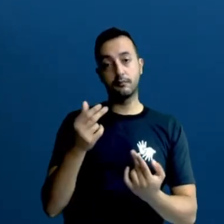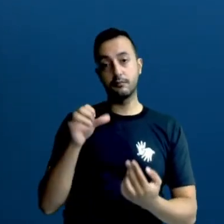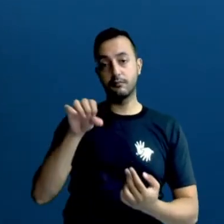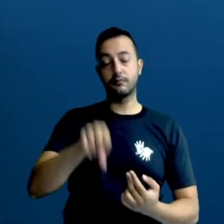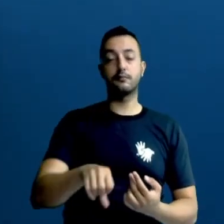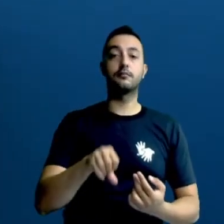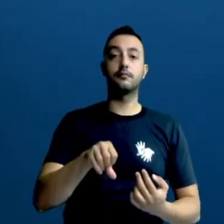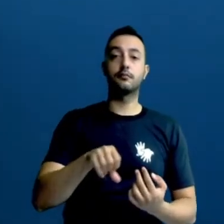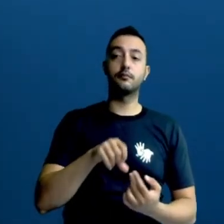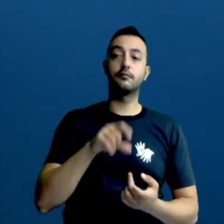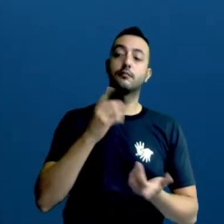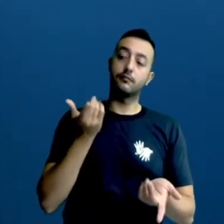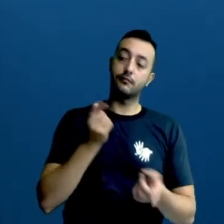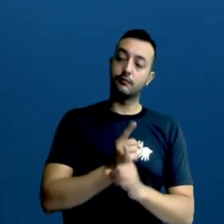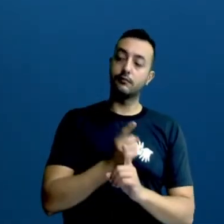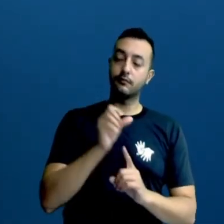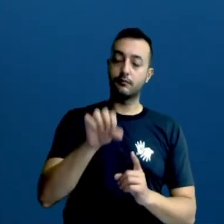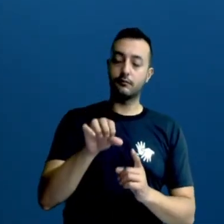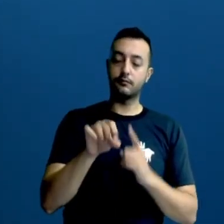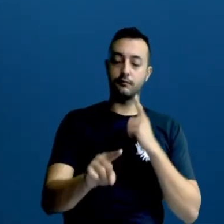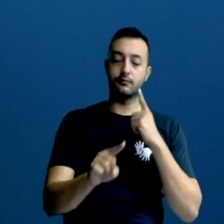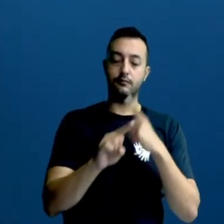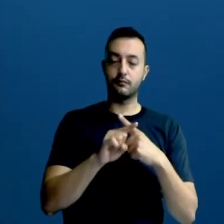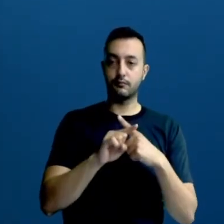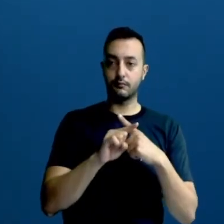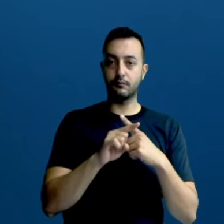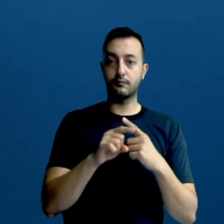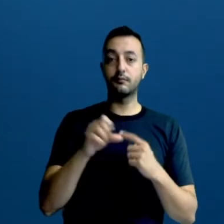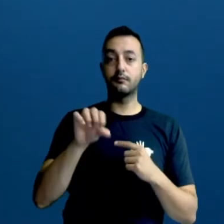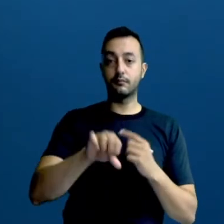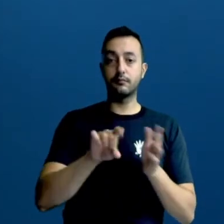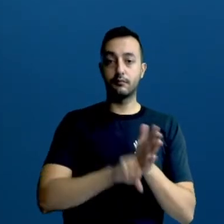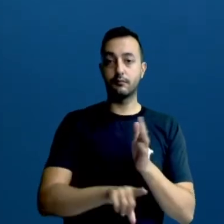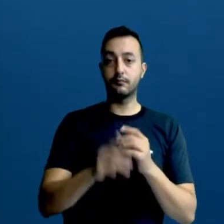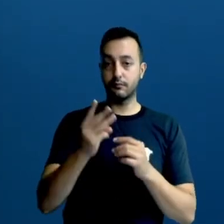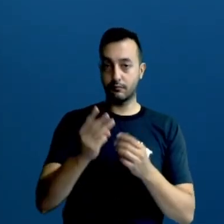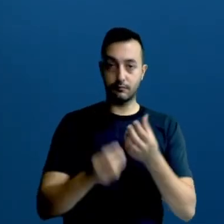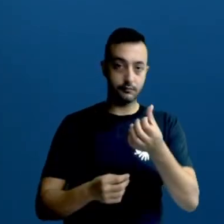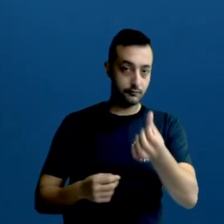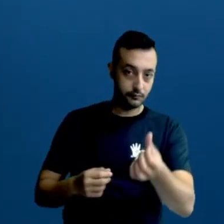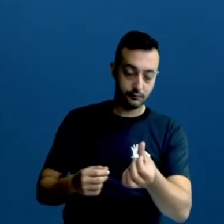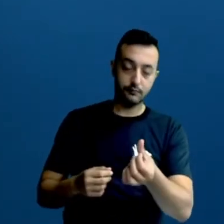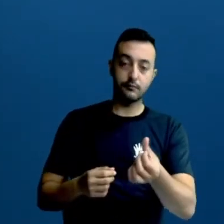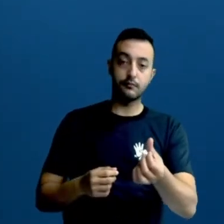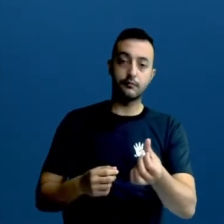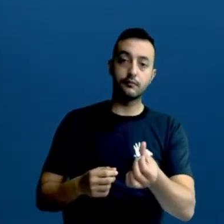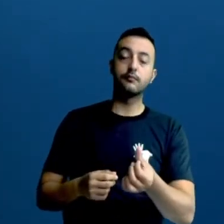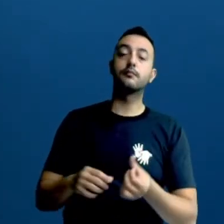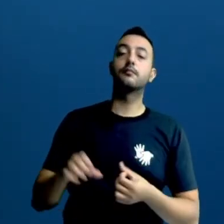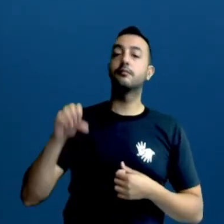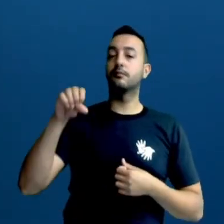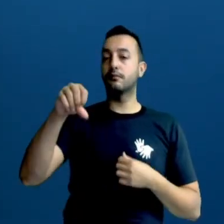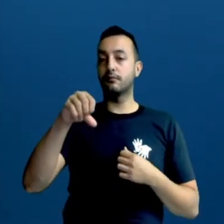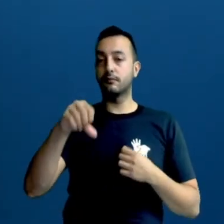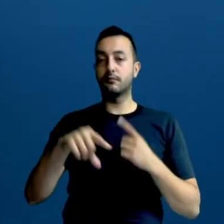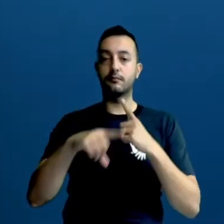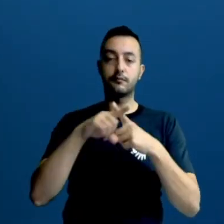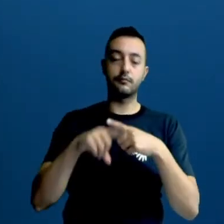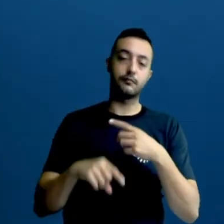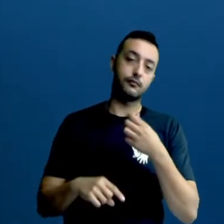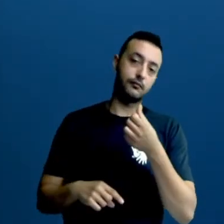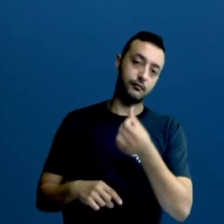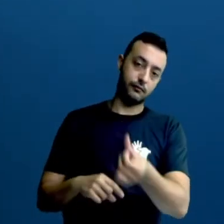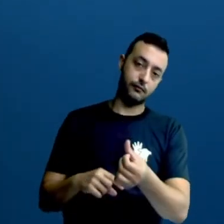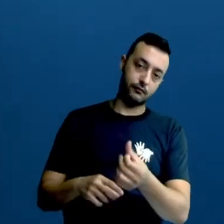9, tá? E aí vai ficar 9 vezes 9 menos 3 é 6. Aí vai dar 9 vezes 6, que